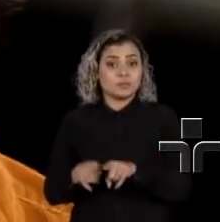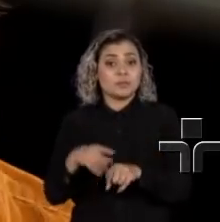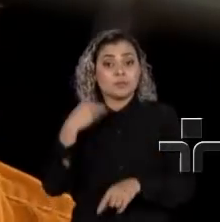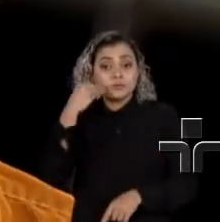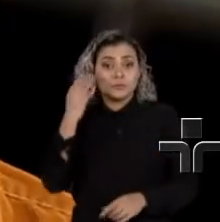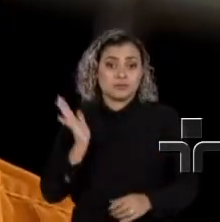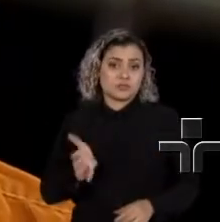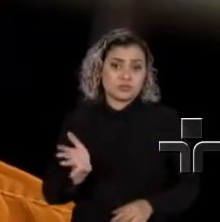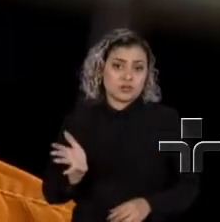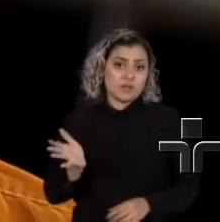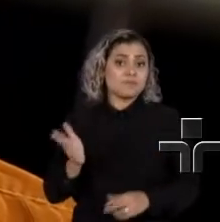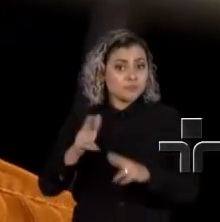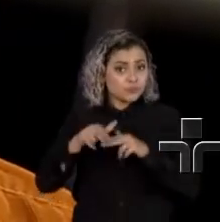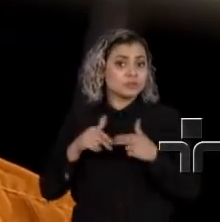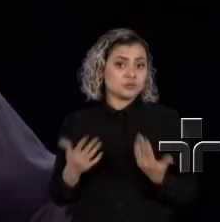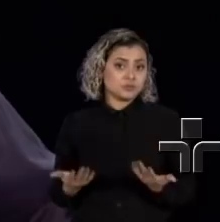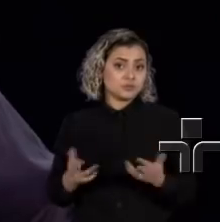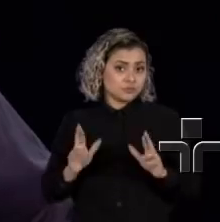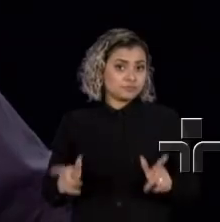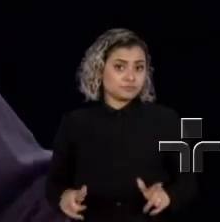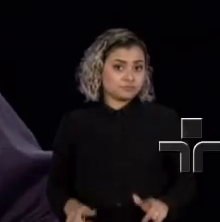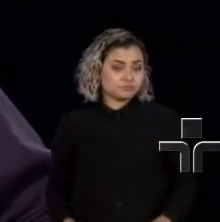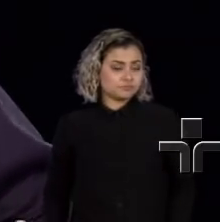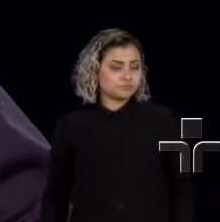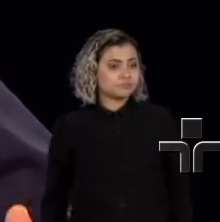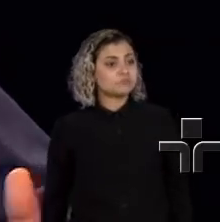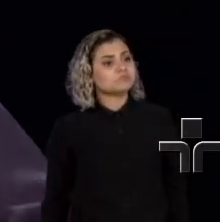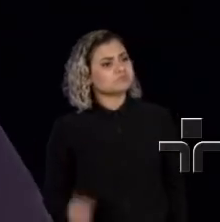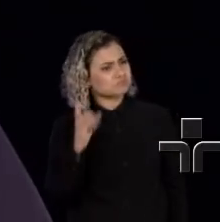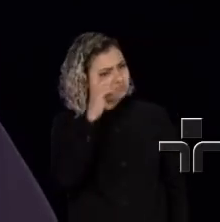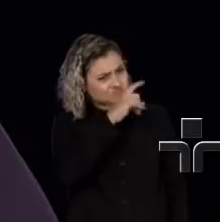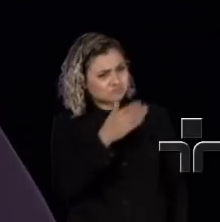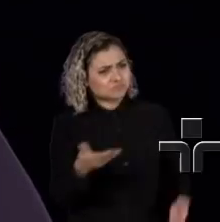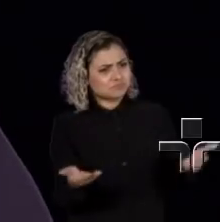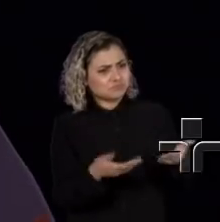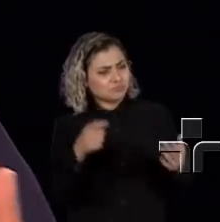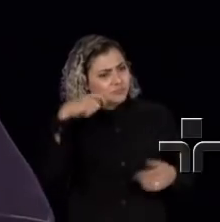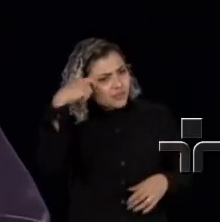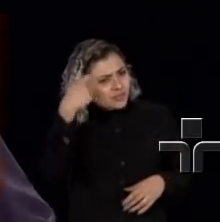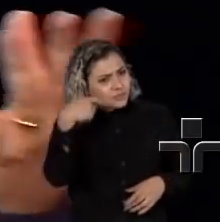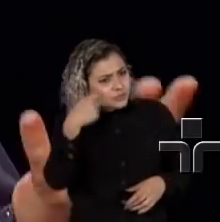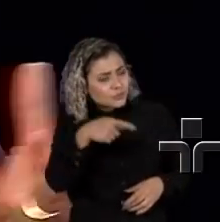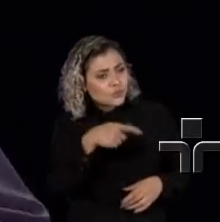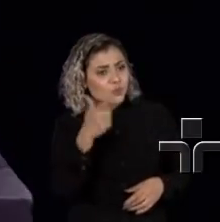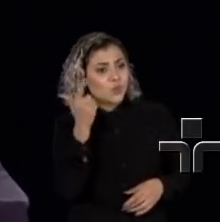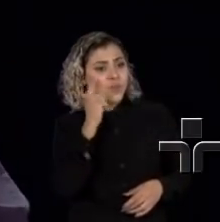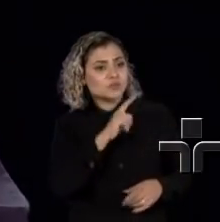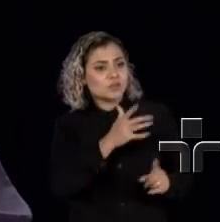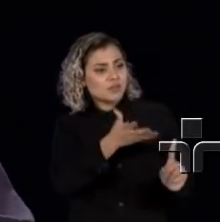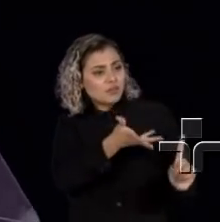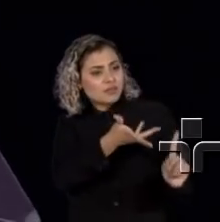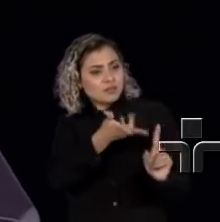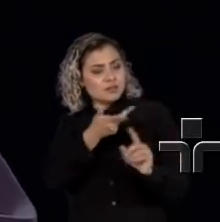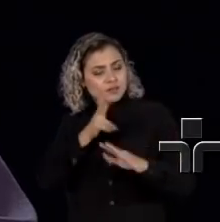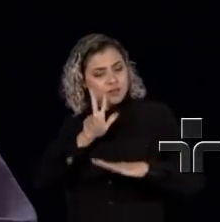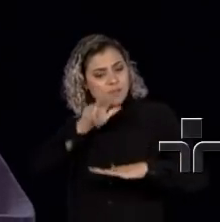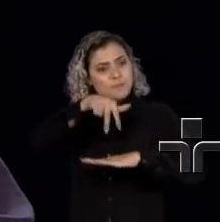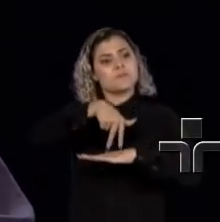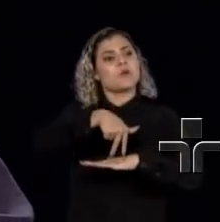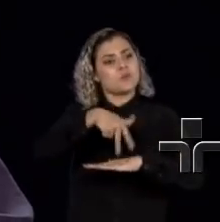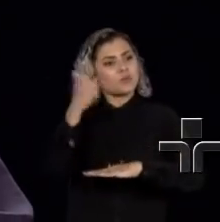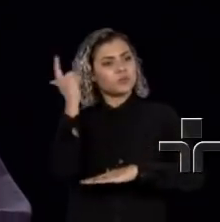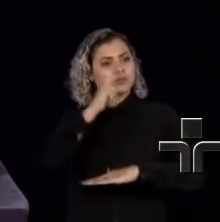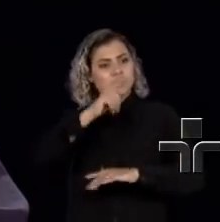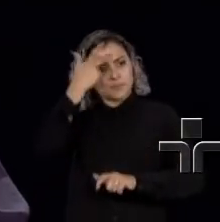coisa à parte quase esse personagem, entendeu? É muito difícil hoje o ator conquistar esse espaço que você conquistou com